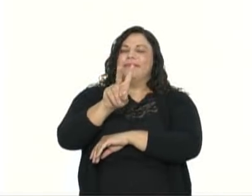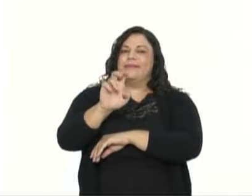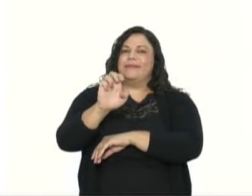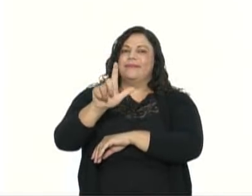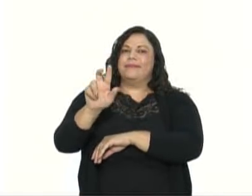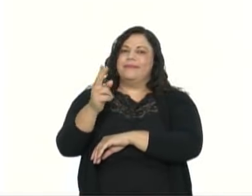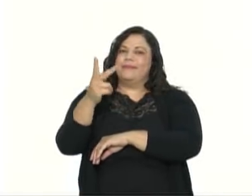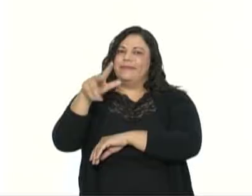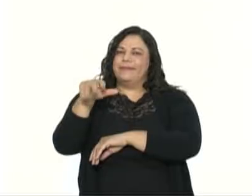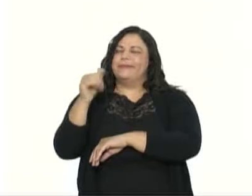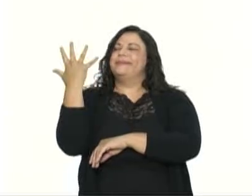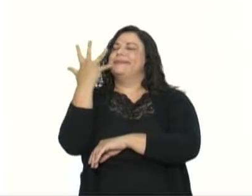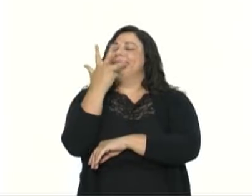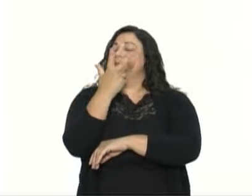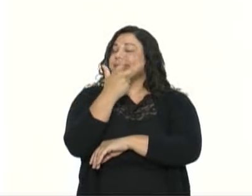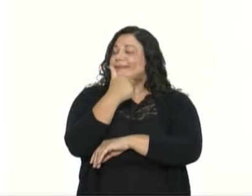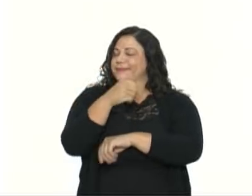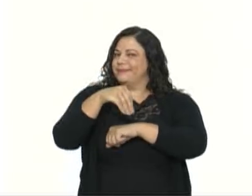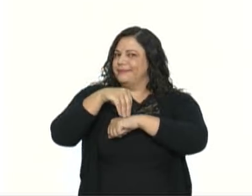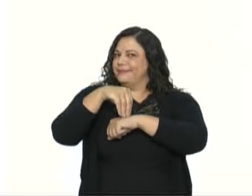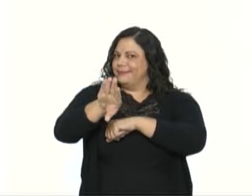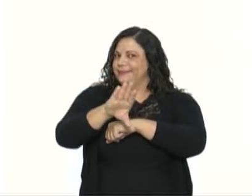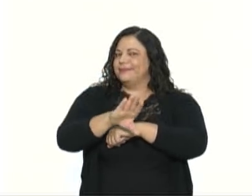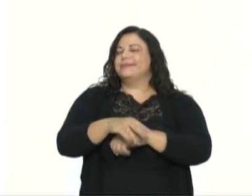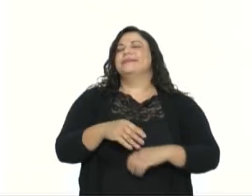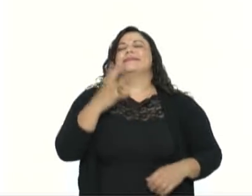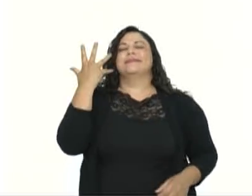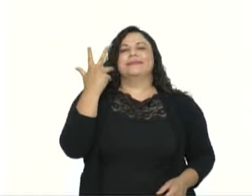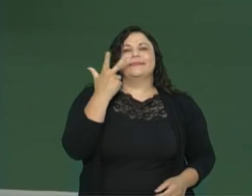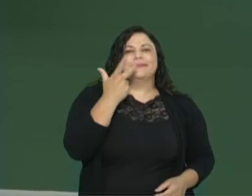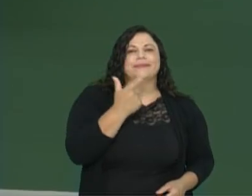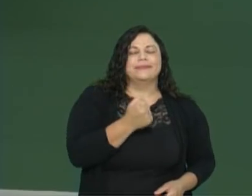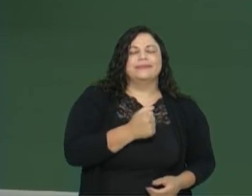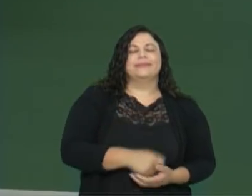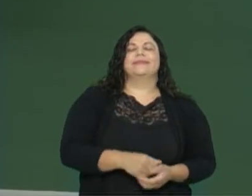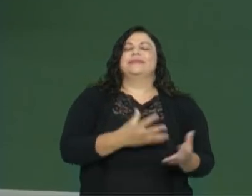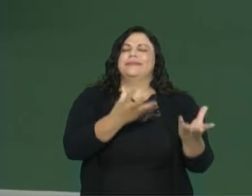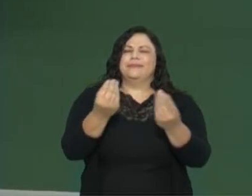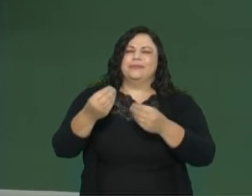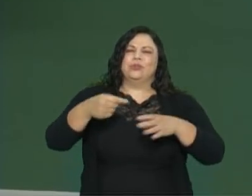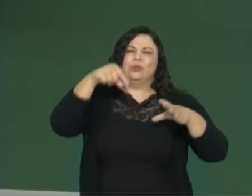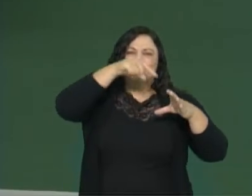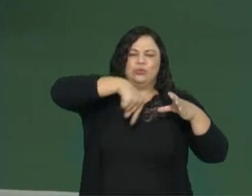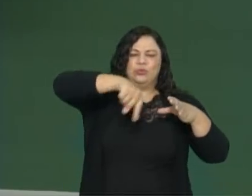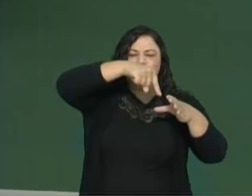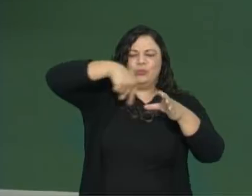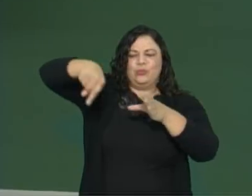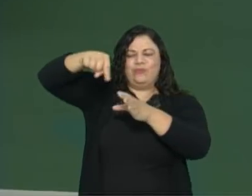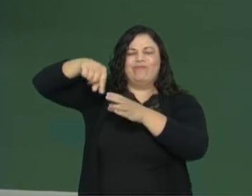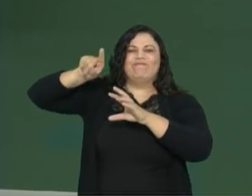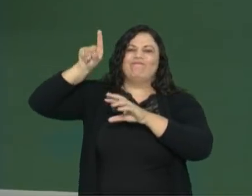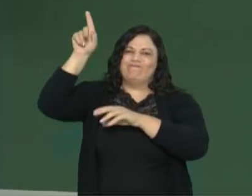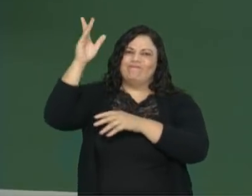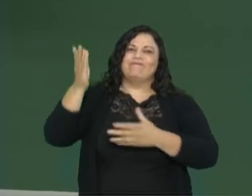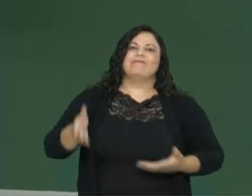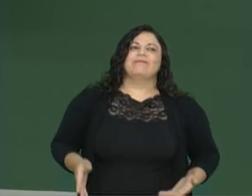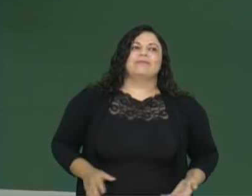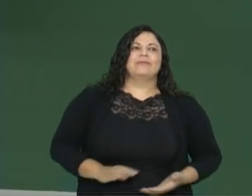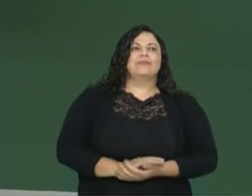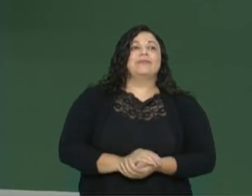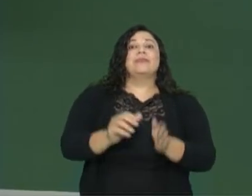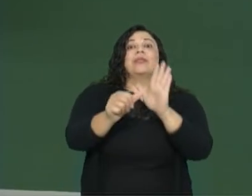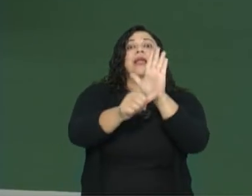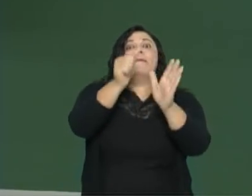bonito. Fica a dica, visitem. O pessoal da região deve conhecer muito bem, né? Tem muitas Furnas por lá. Seguindo em frente, primeiro exercício para